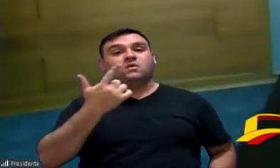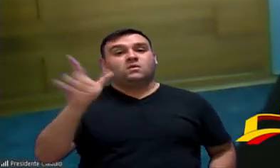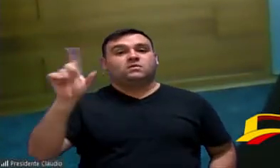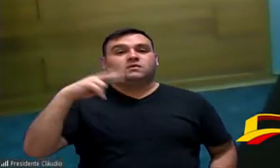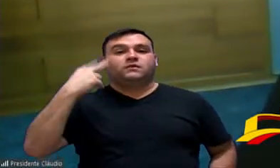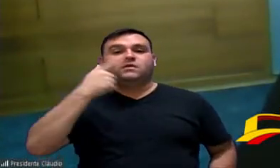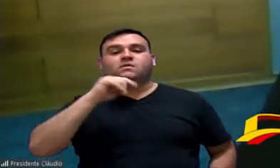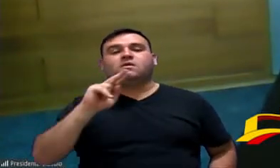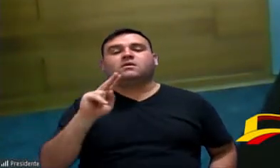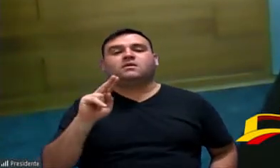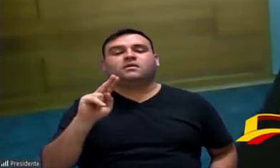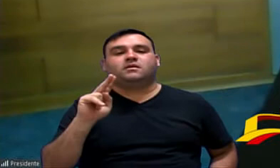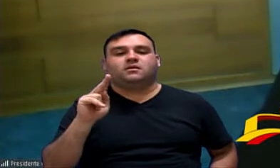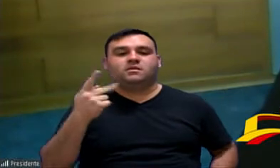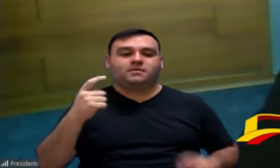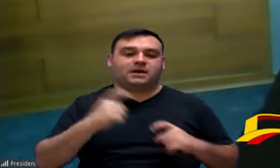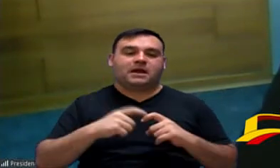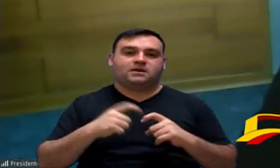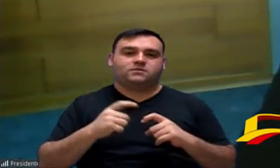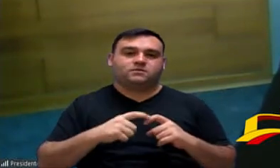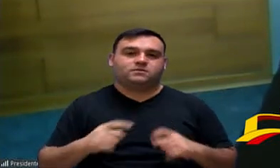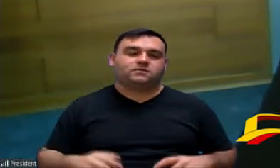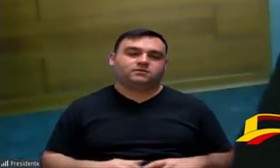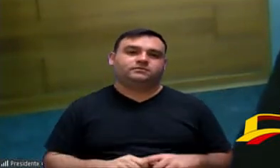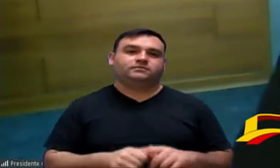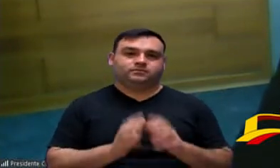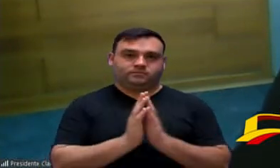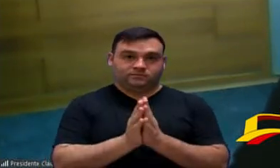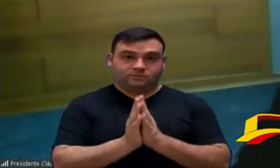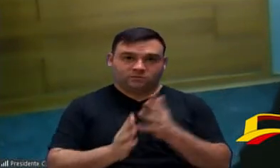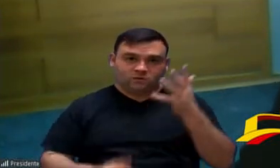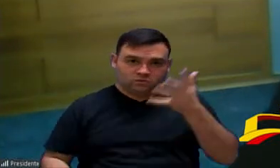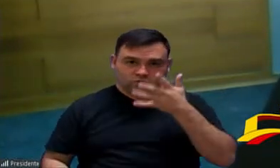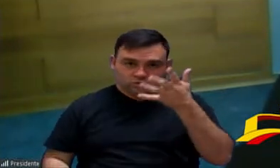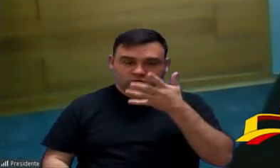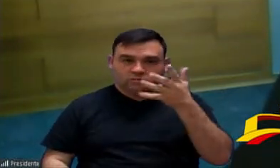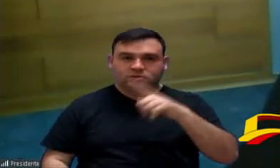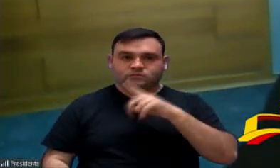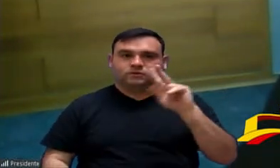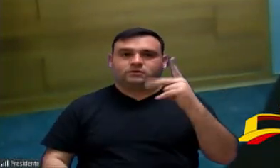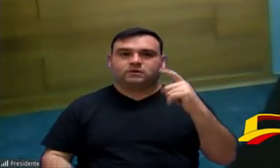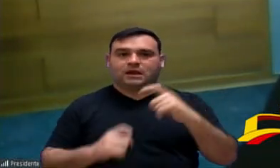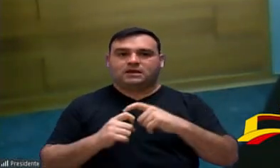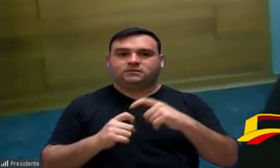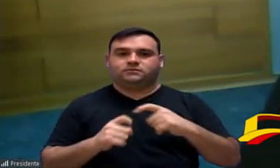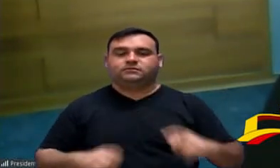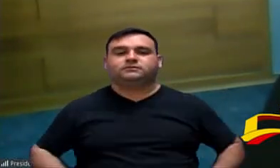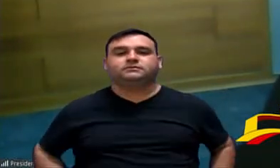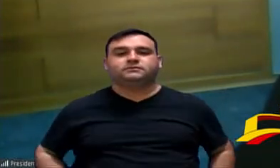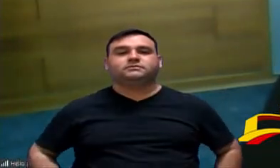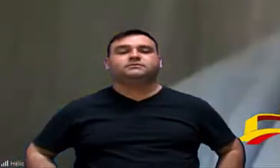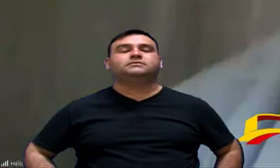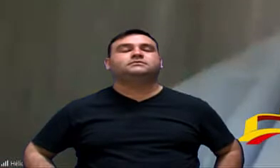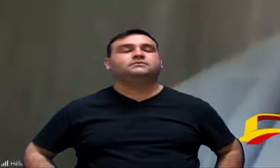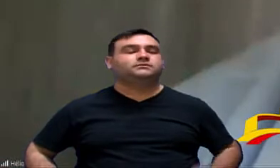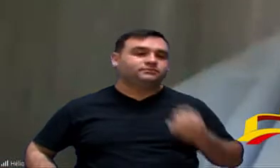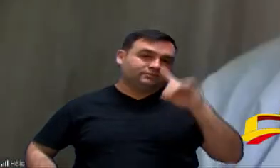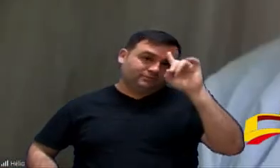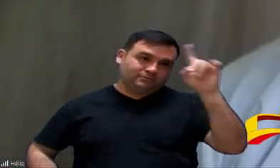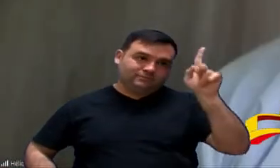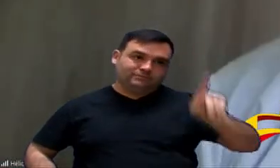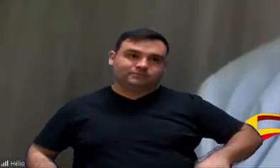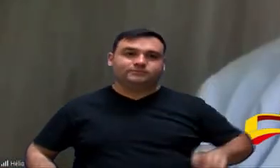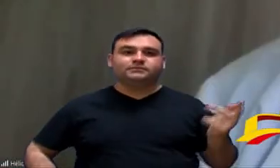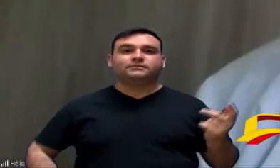vereador Hélio Brasileiro. Por favor, tenha a palavra, doutor Hélio. Bom dia, senhor